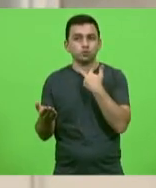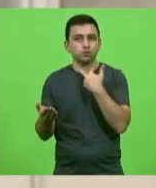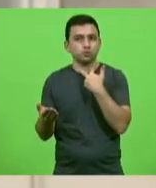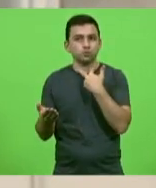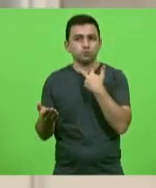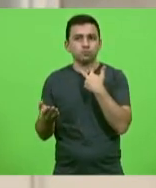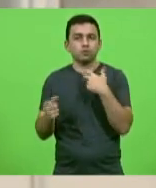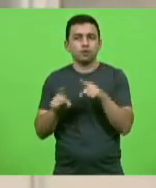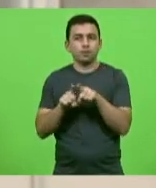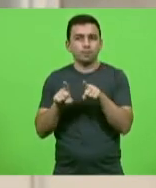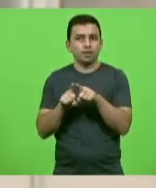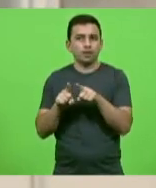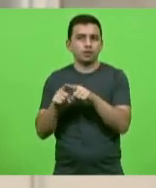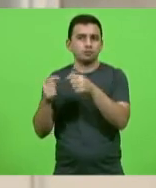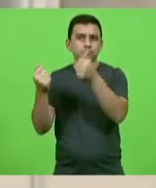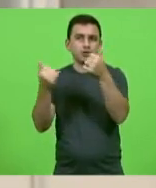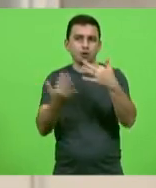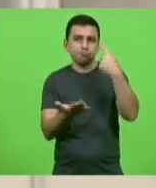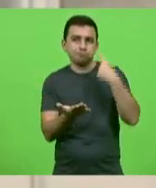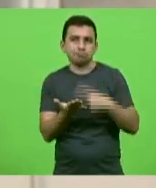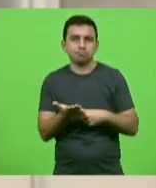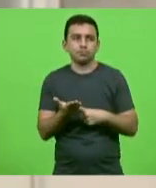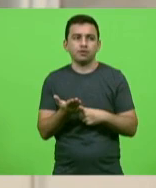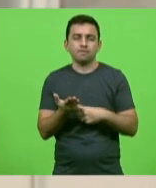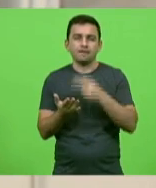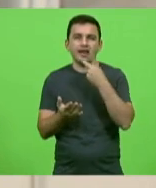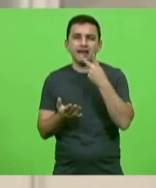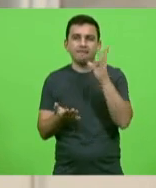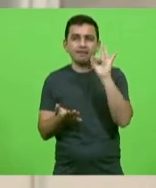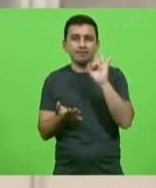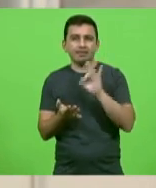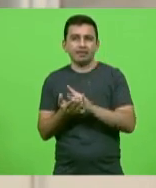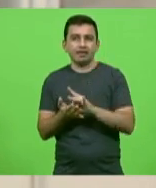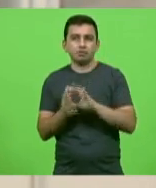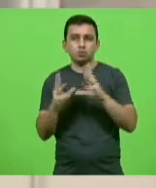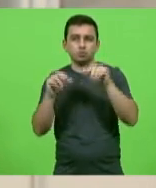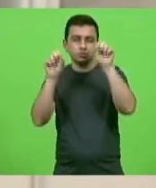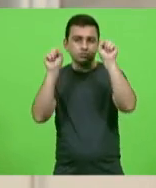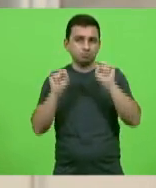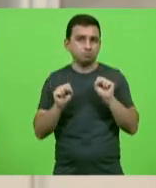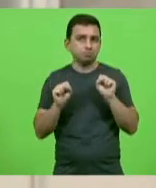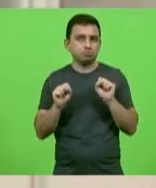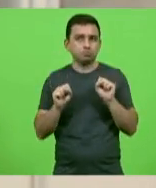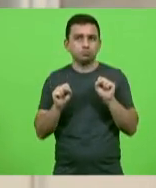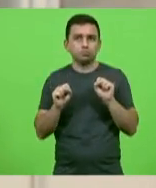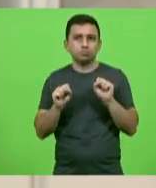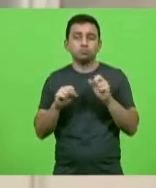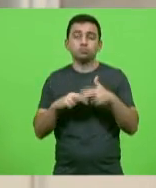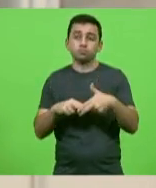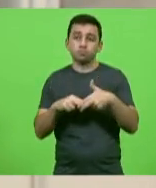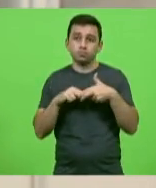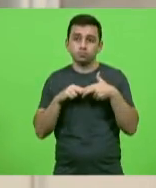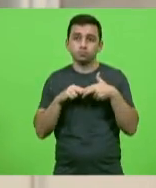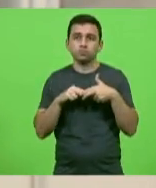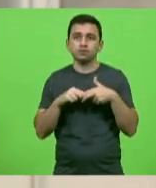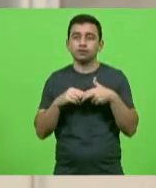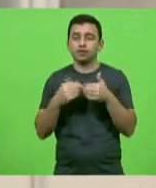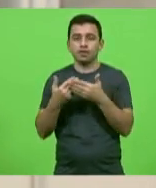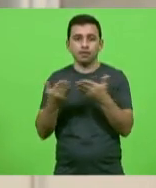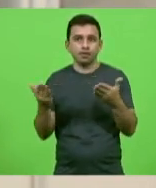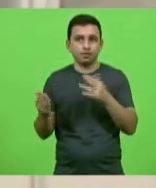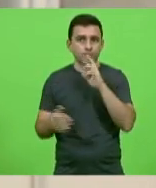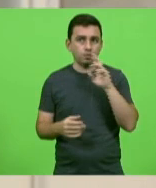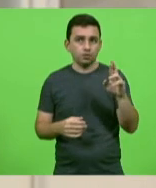compelidos a prestar compromisso de dizer a verdade como testemunhas e por isso não